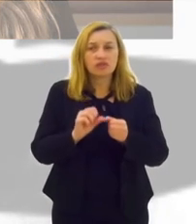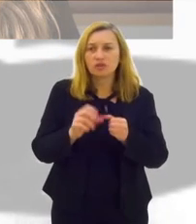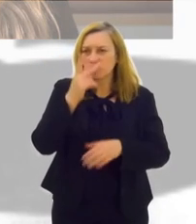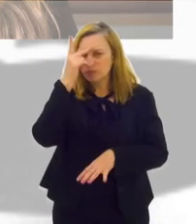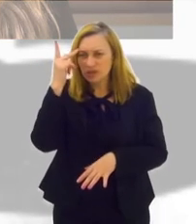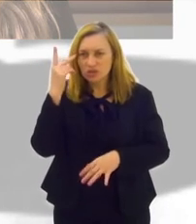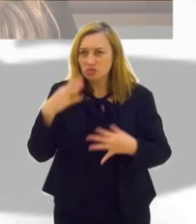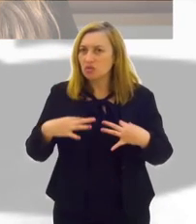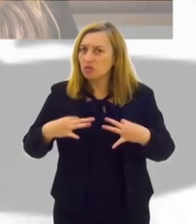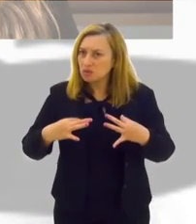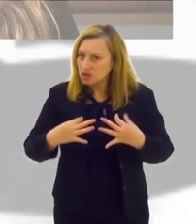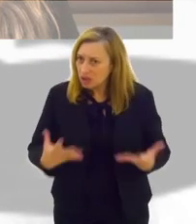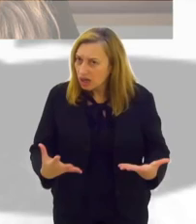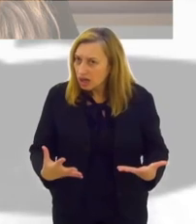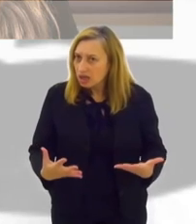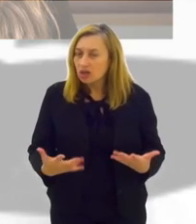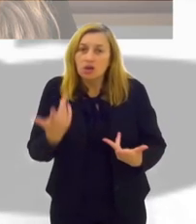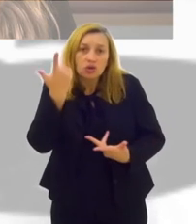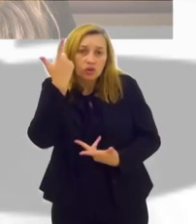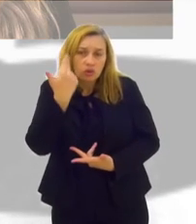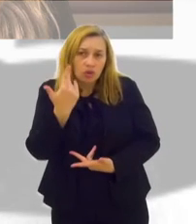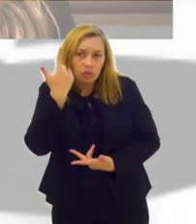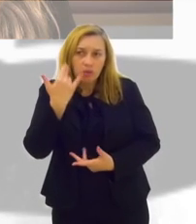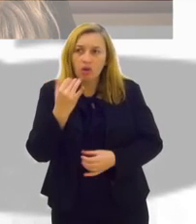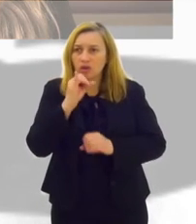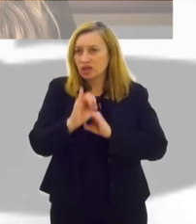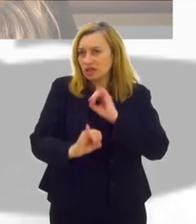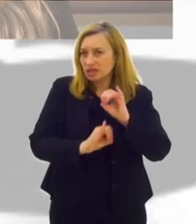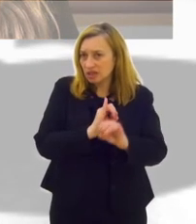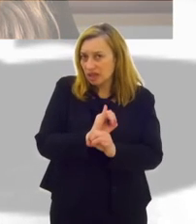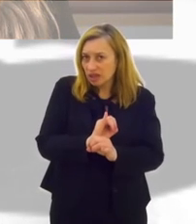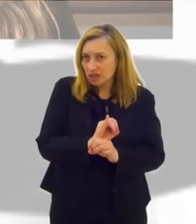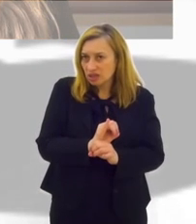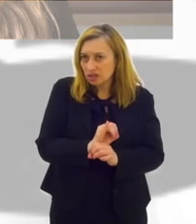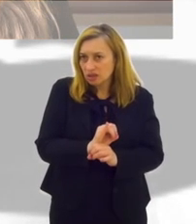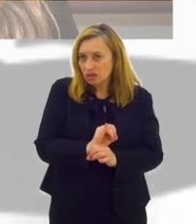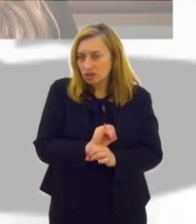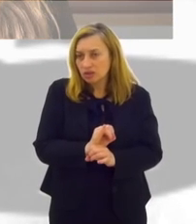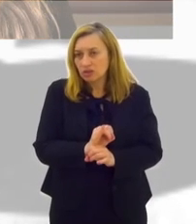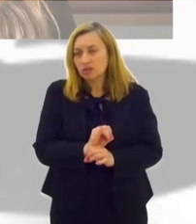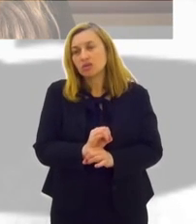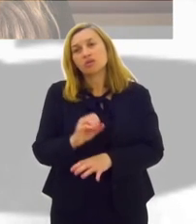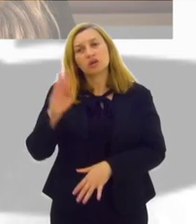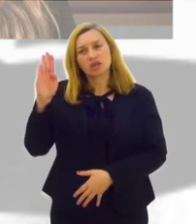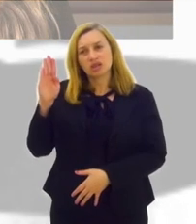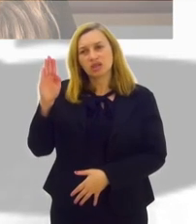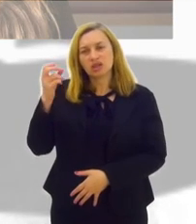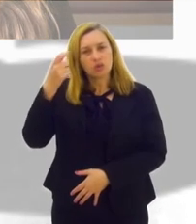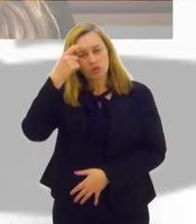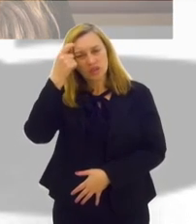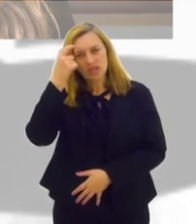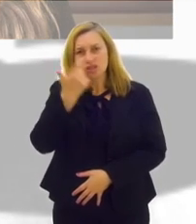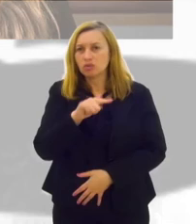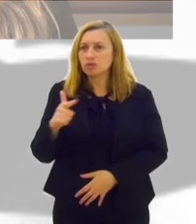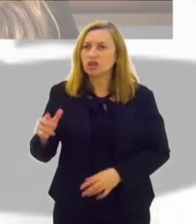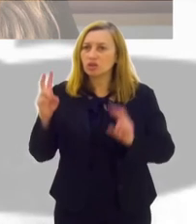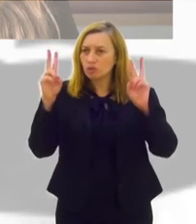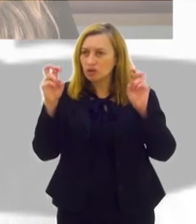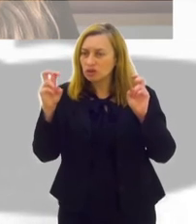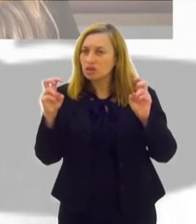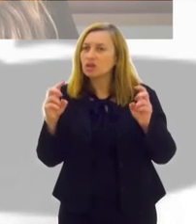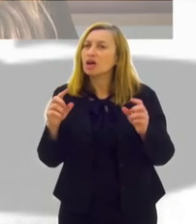sendo feita por pessoas voluntariamente, espontaneamente na internet, e se o candidato não tem ciência